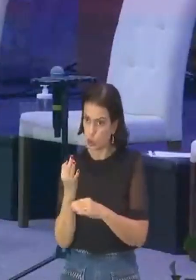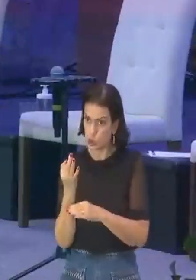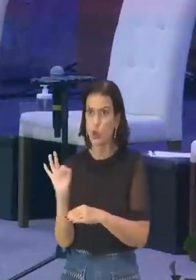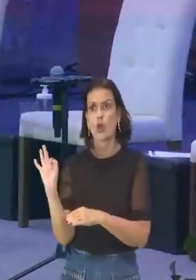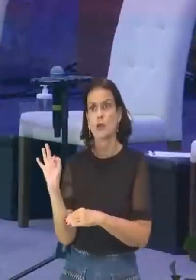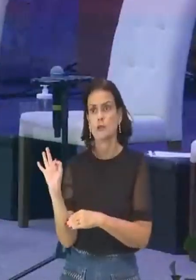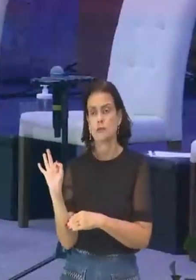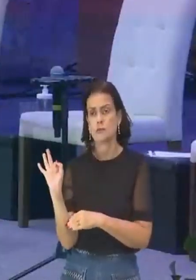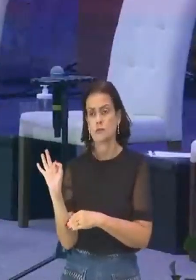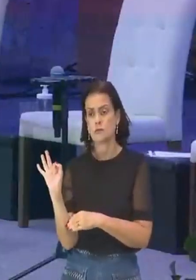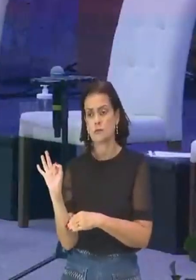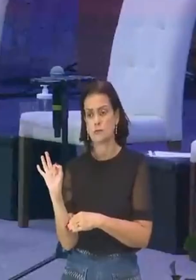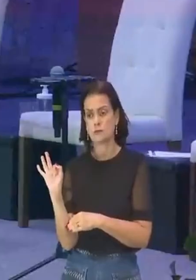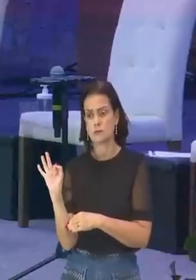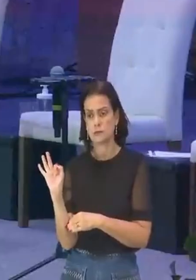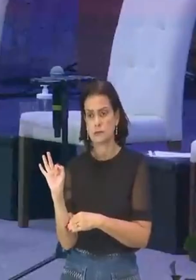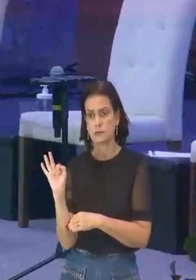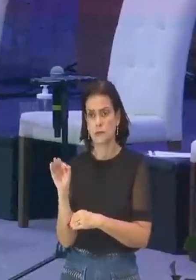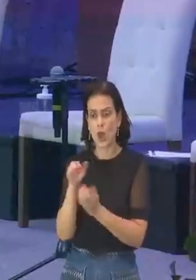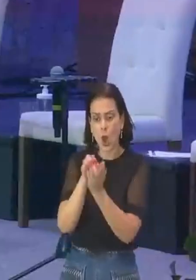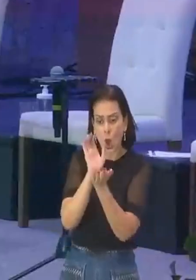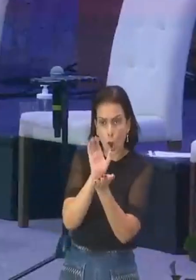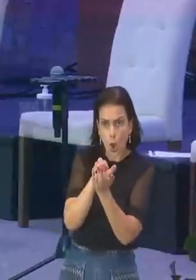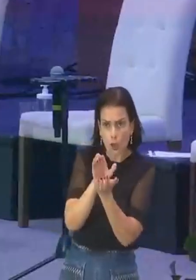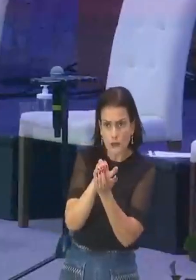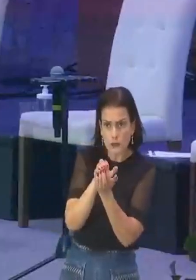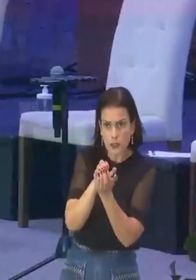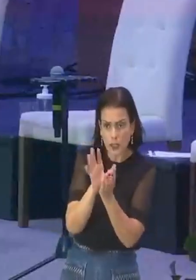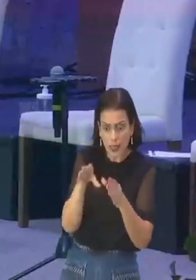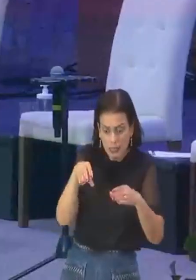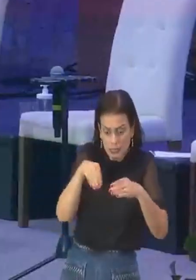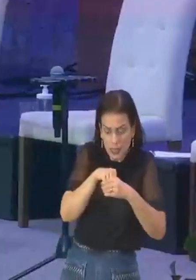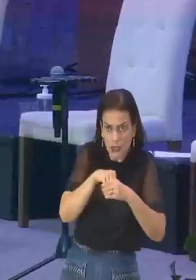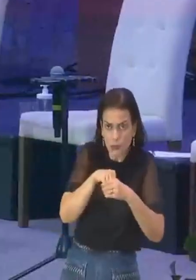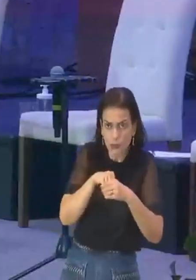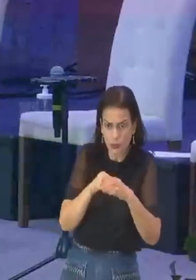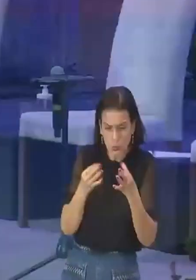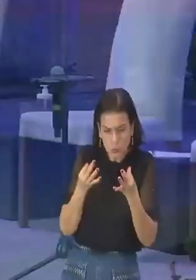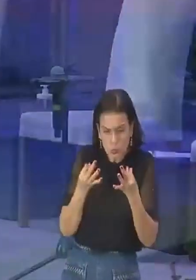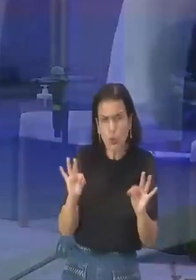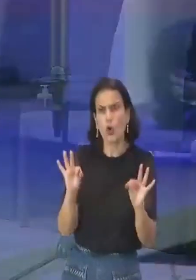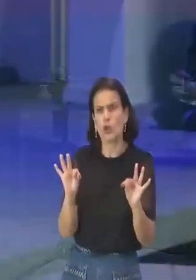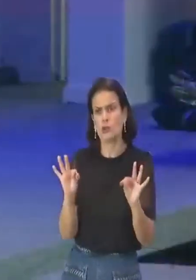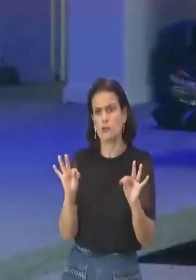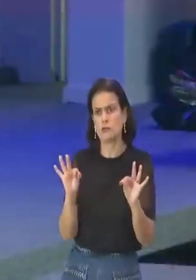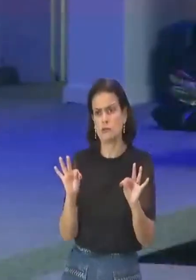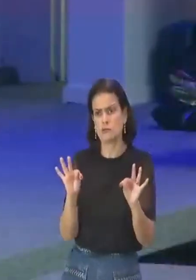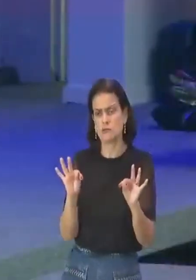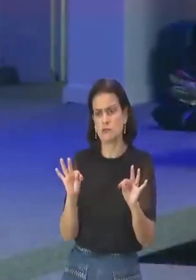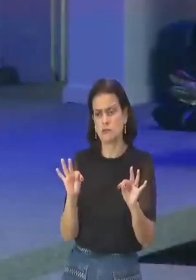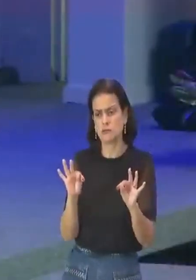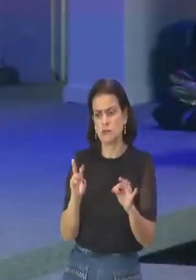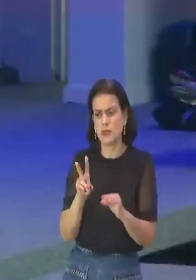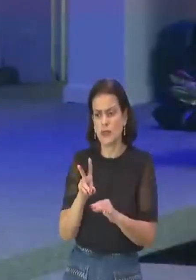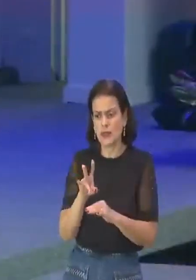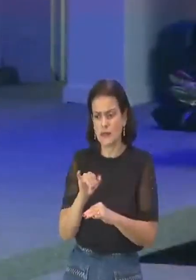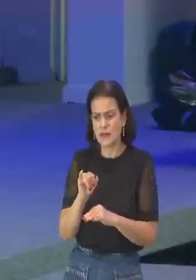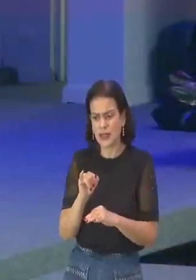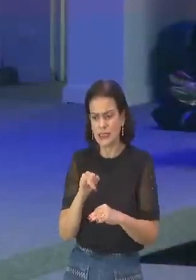dolorido. A ostra processa isso dentro de si com dor. Ela